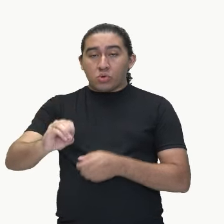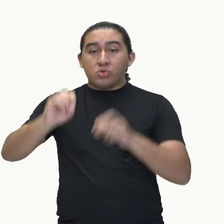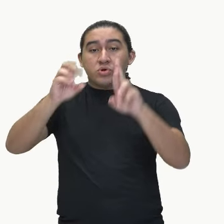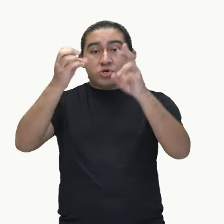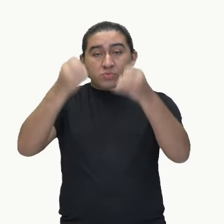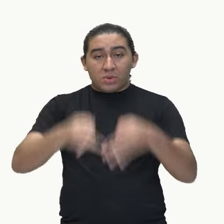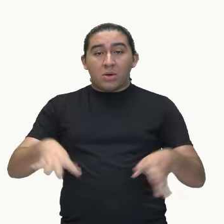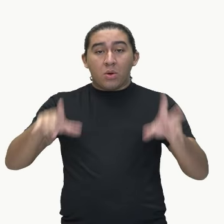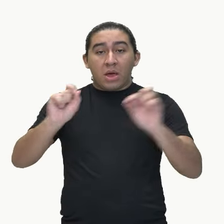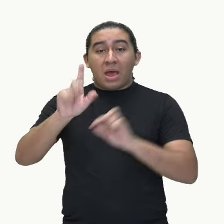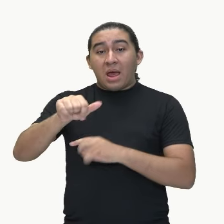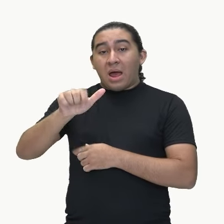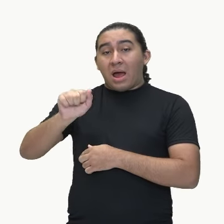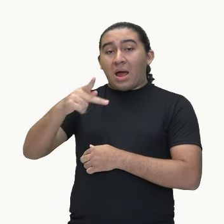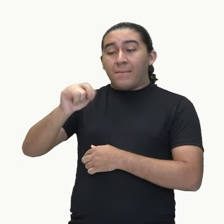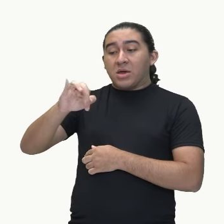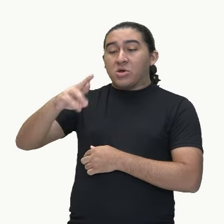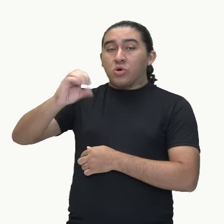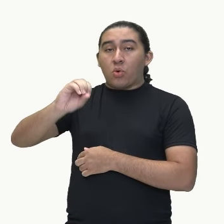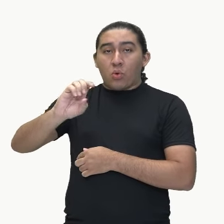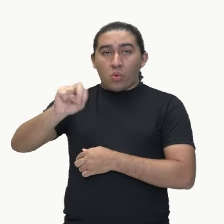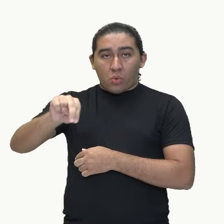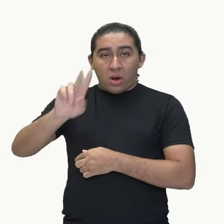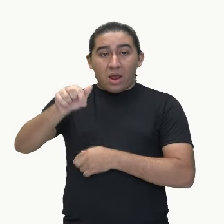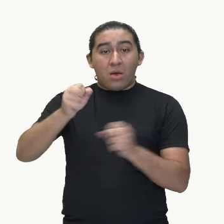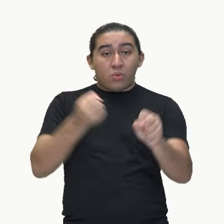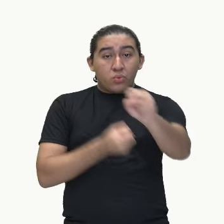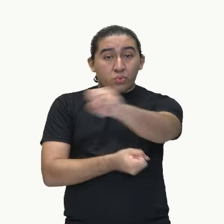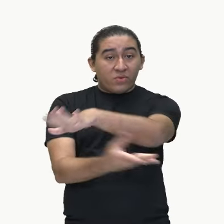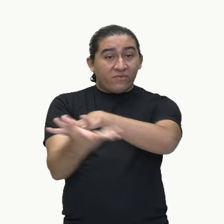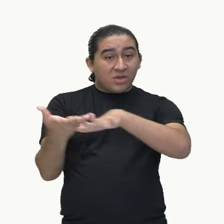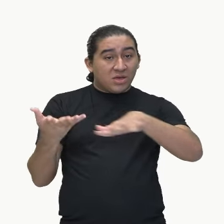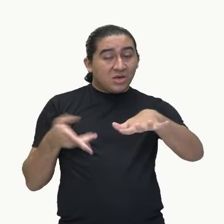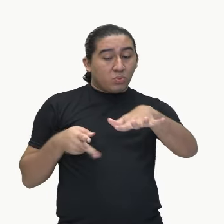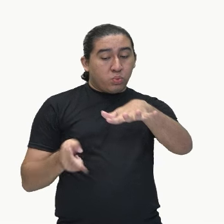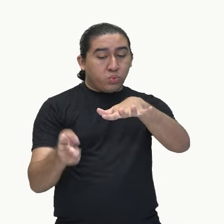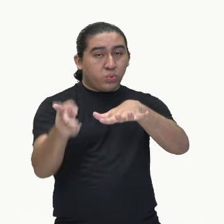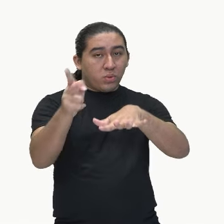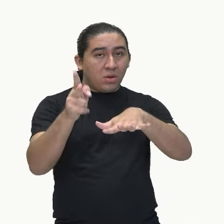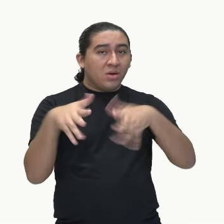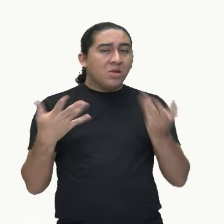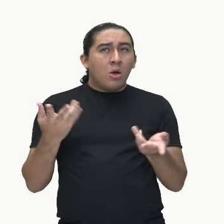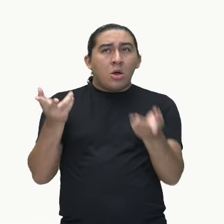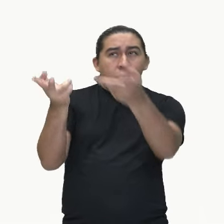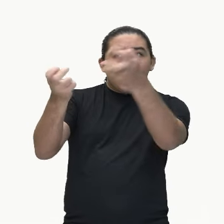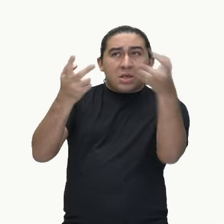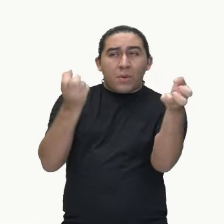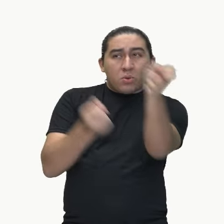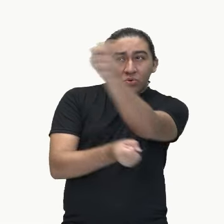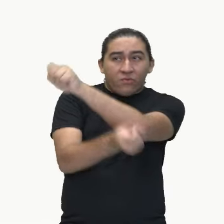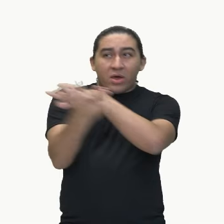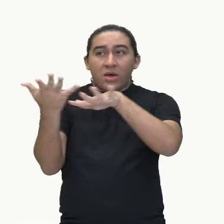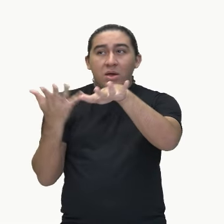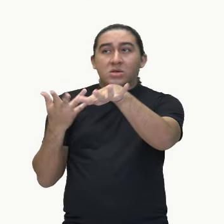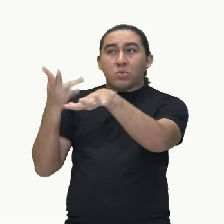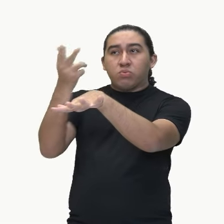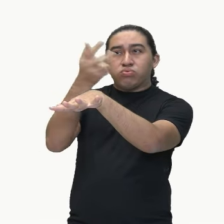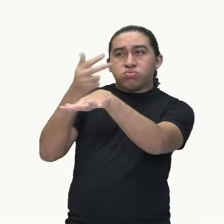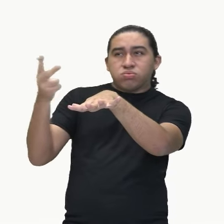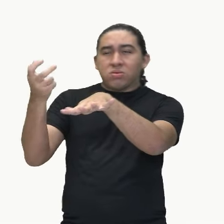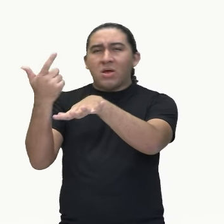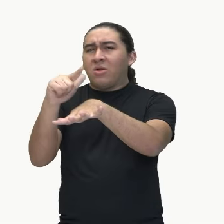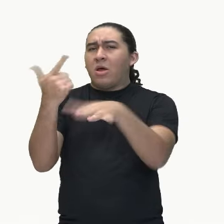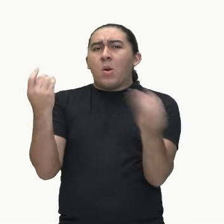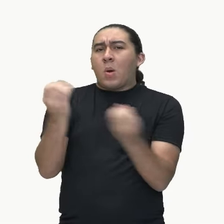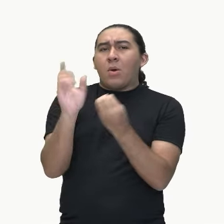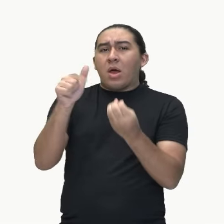ápeiron, ou seja, o infinito, tá? Então ele olhava o cosmos, olhava o universo e ele dizia que não poderia